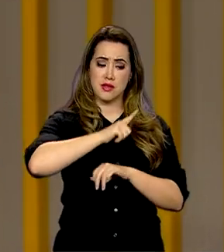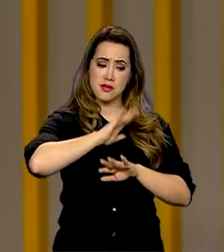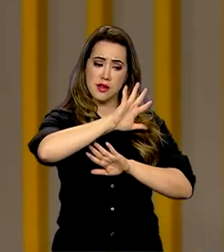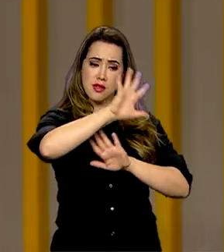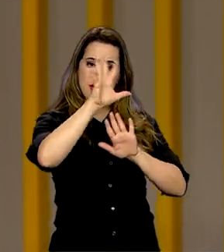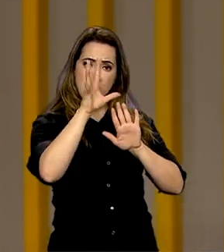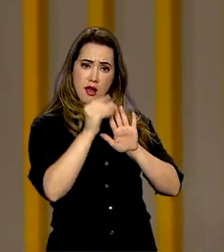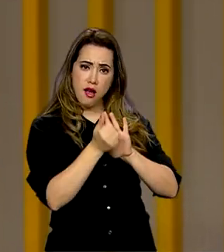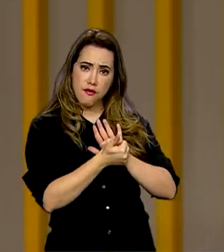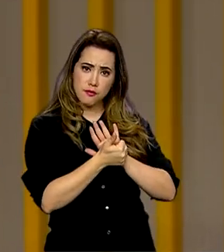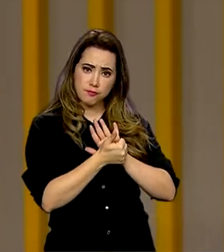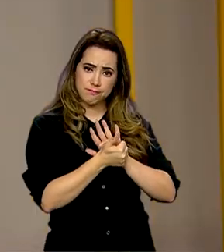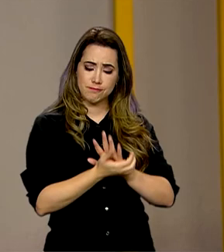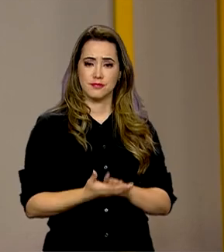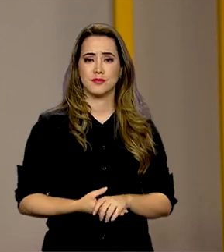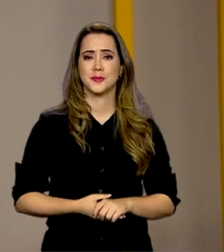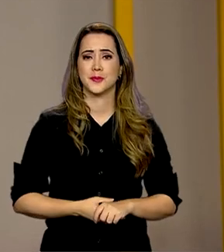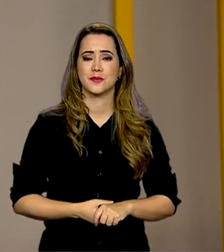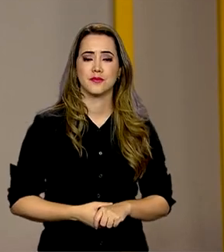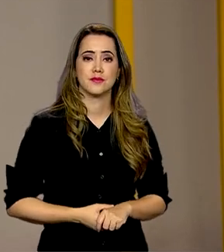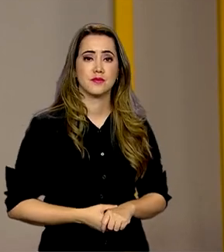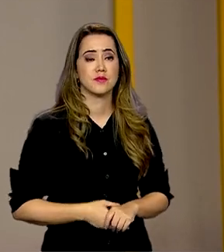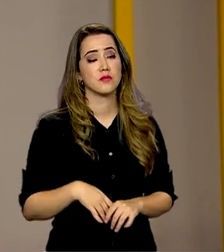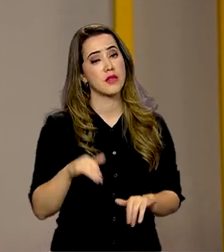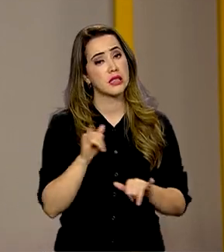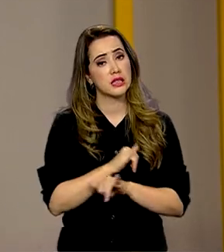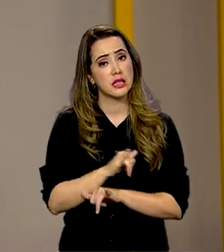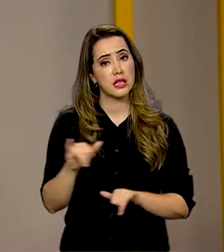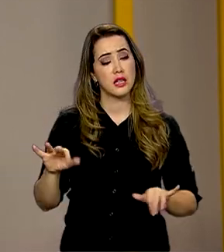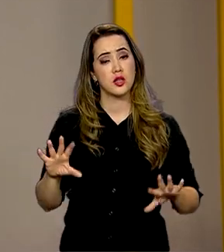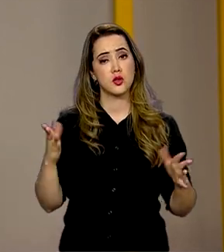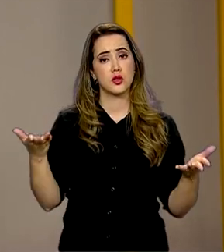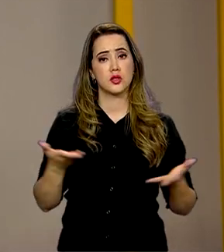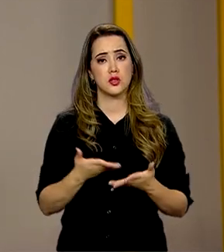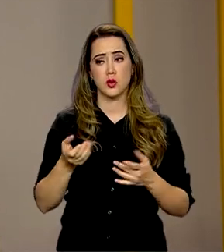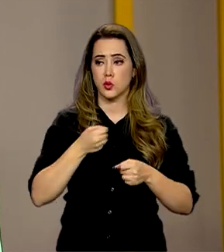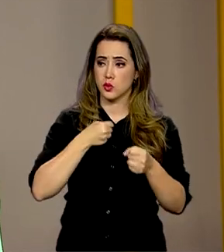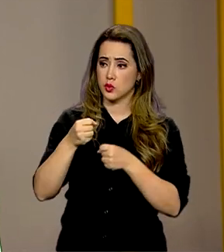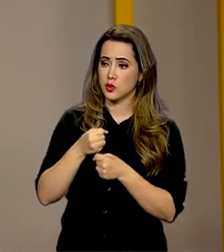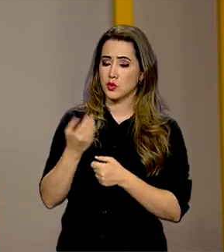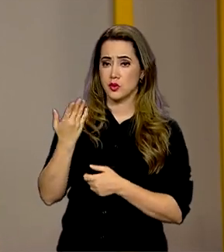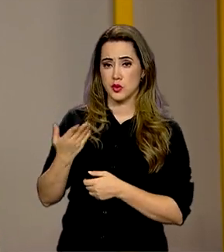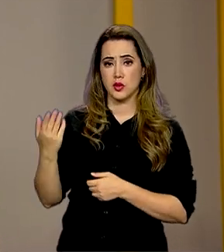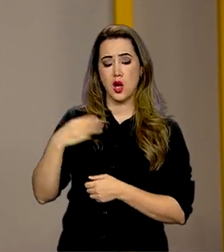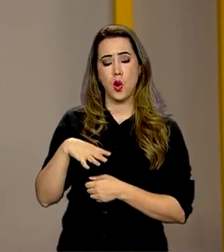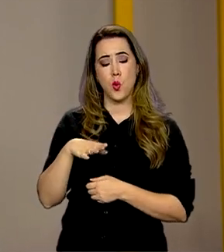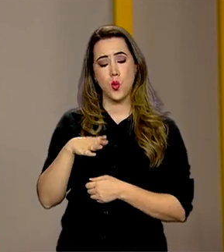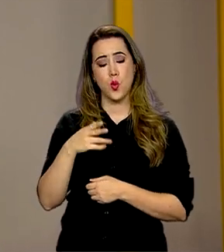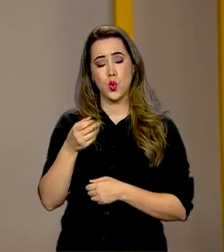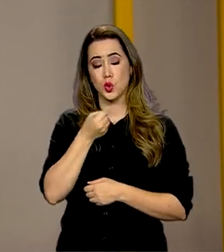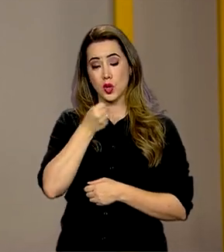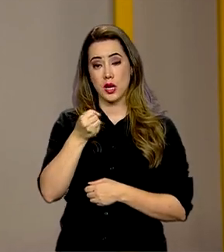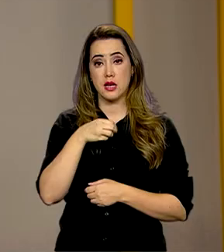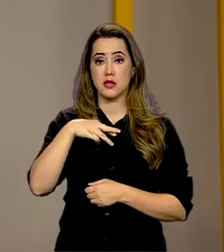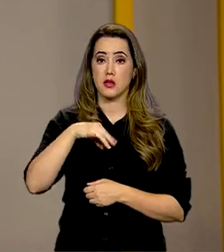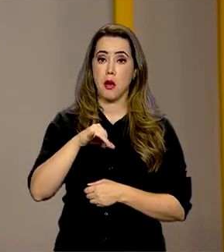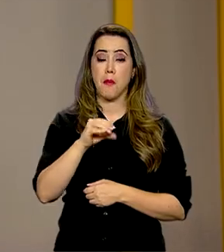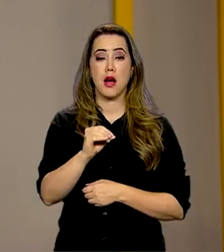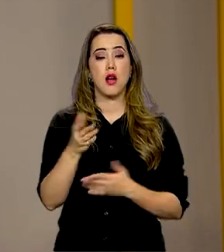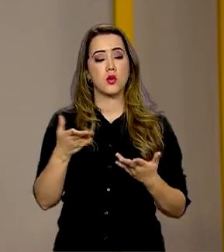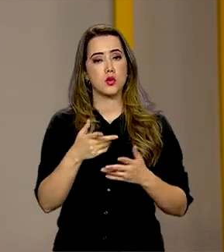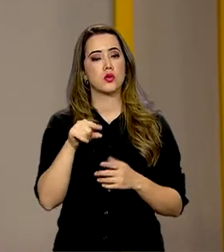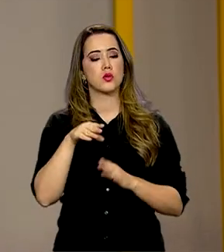da Amazônia Legal. A declaração foi feita hoje ao jornalista Marcos Uchoa durante o programa semanal Conversa